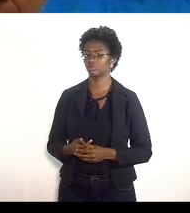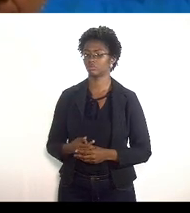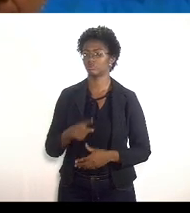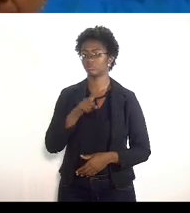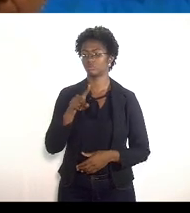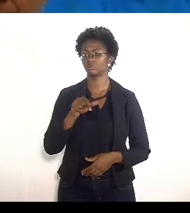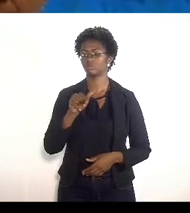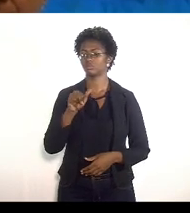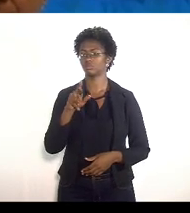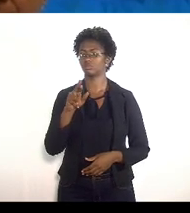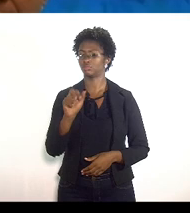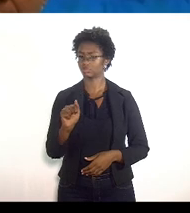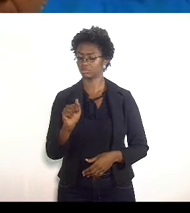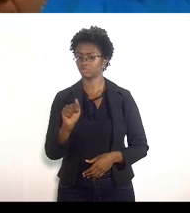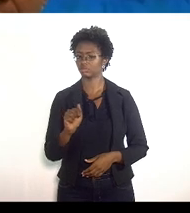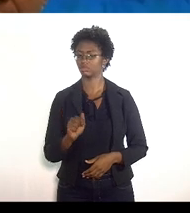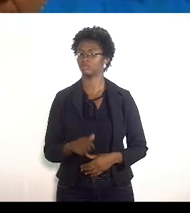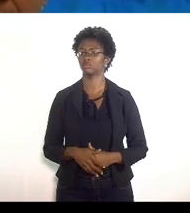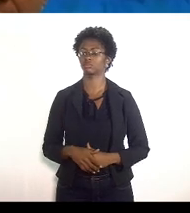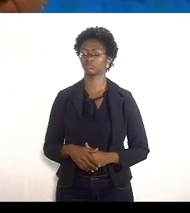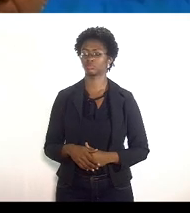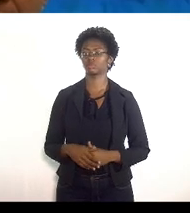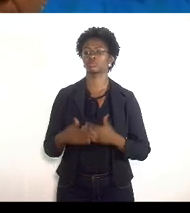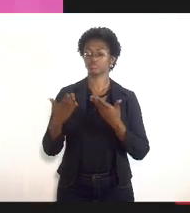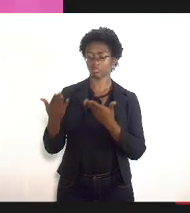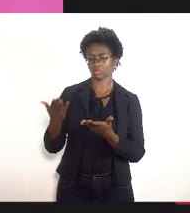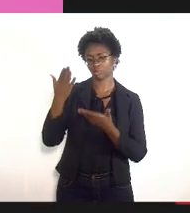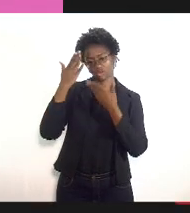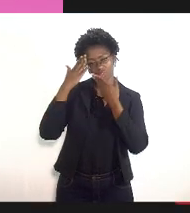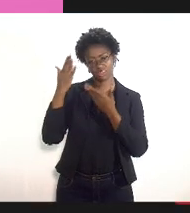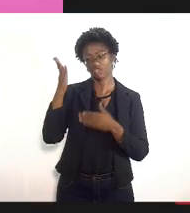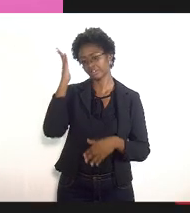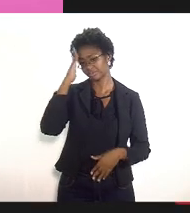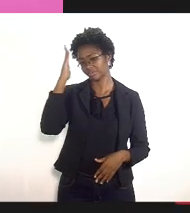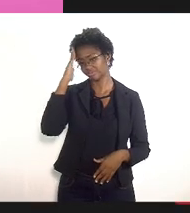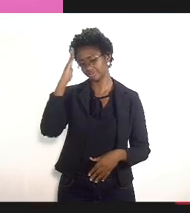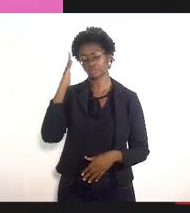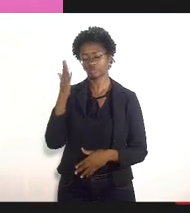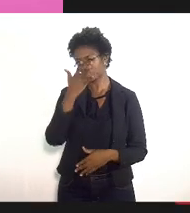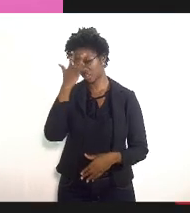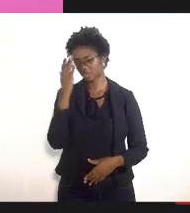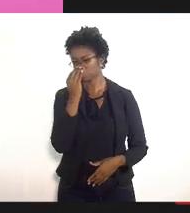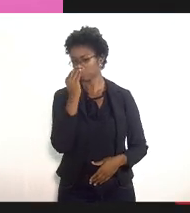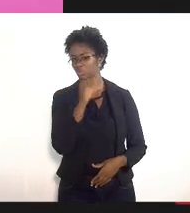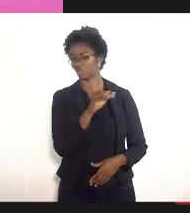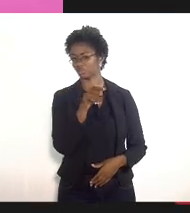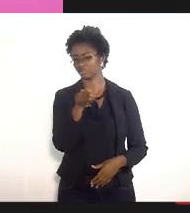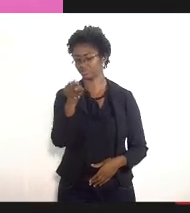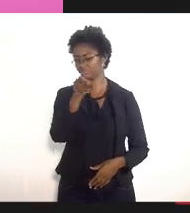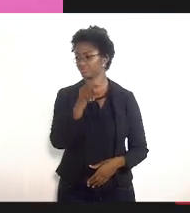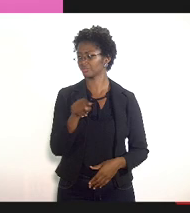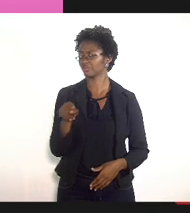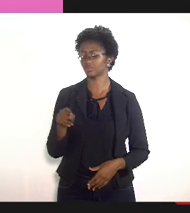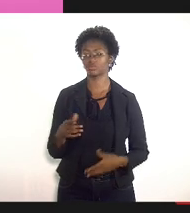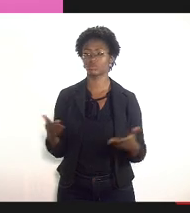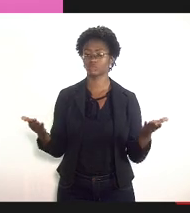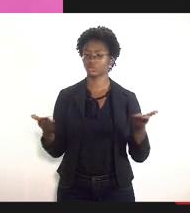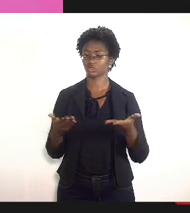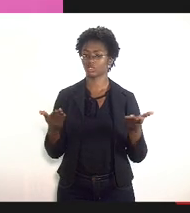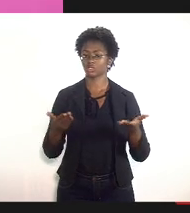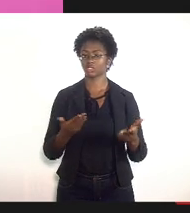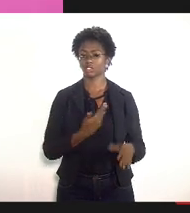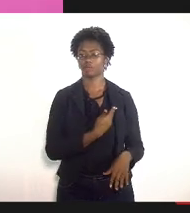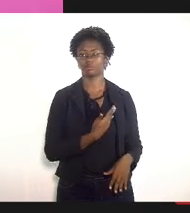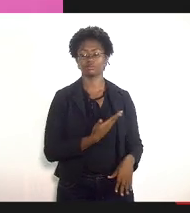dona Zaira. Com certeza, é muita omissão junta. Eu vou passar para nossa